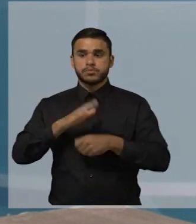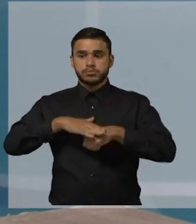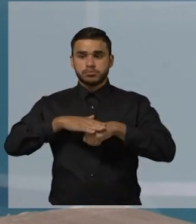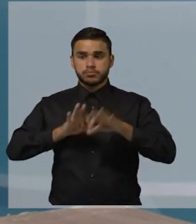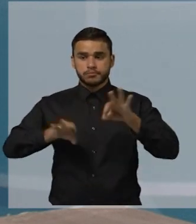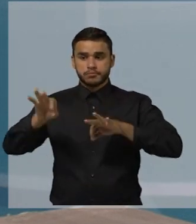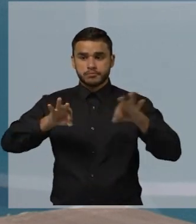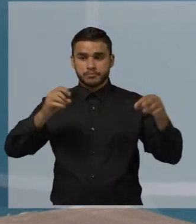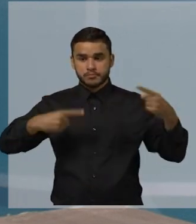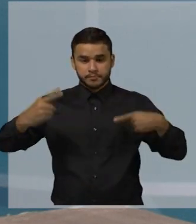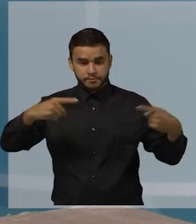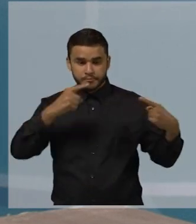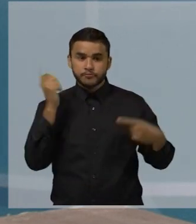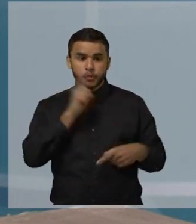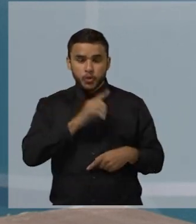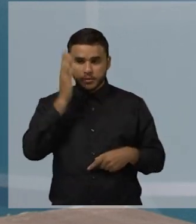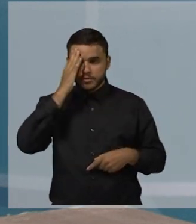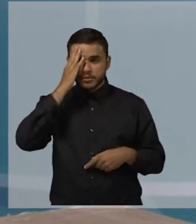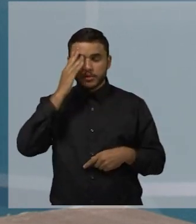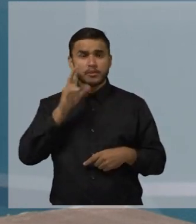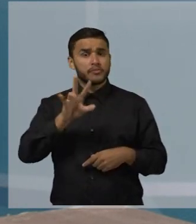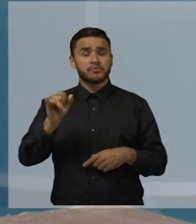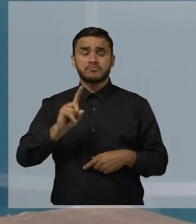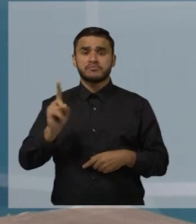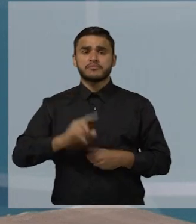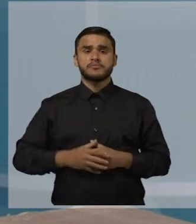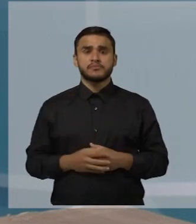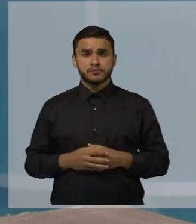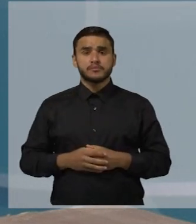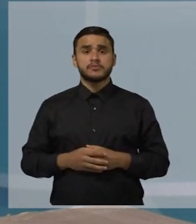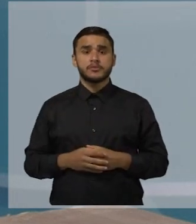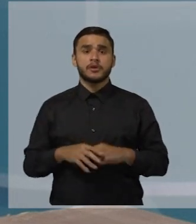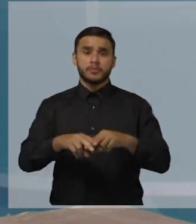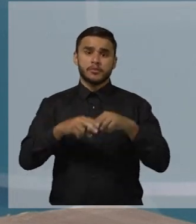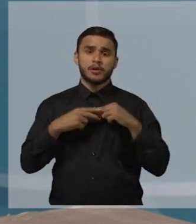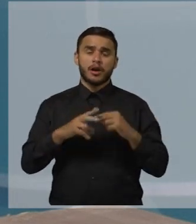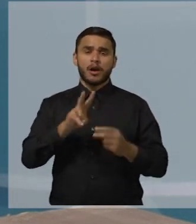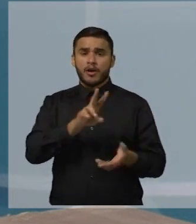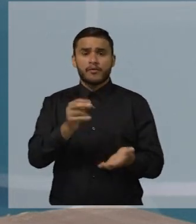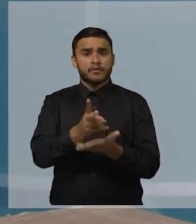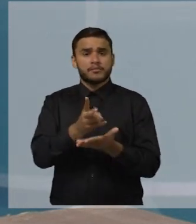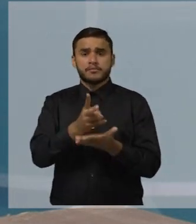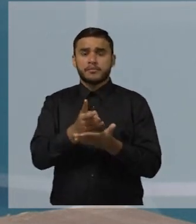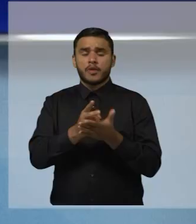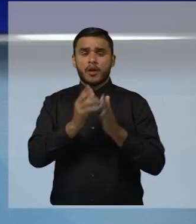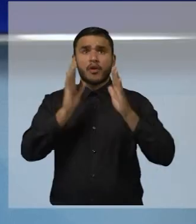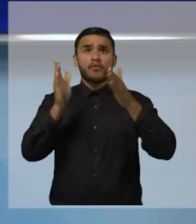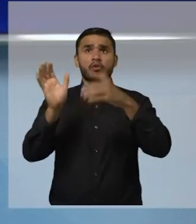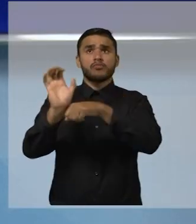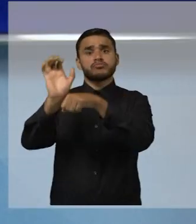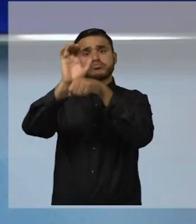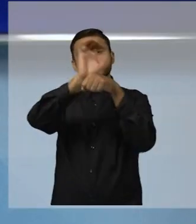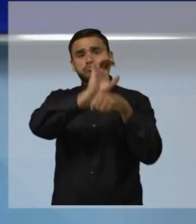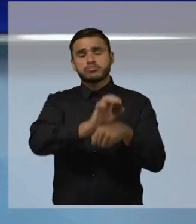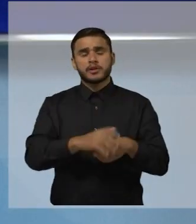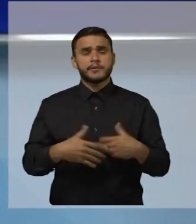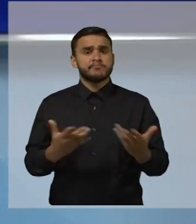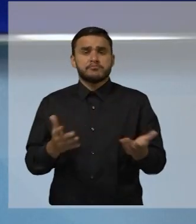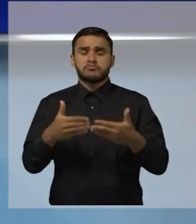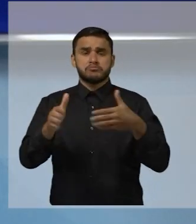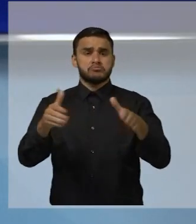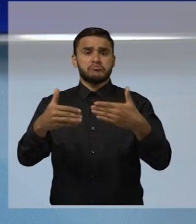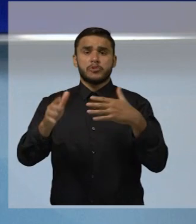autonomia política e operacional, vai trabalhar mais uma vez nessa linha da concentração. E esse será o tema que nós